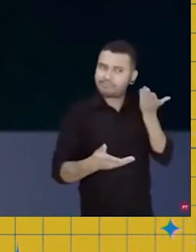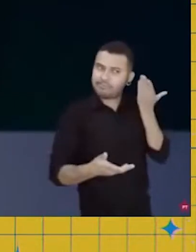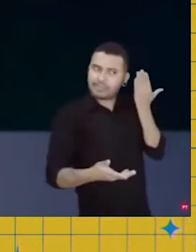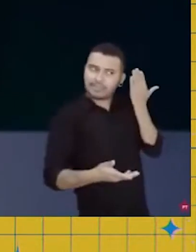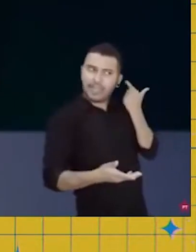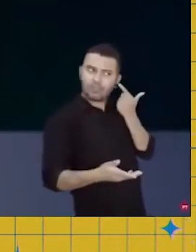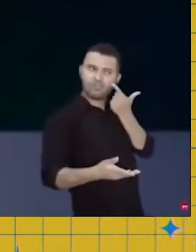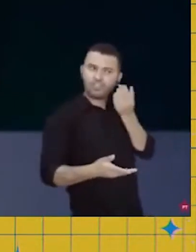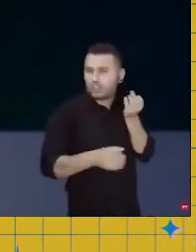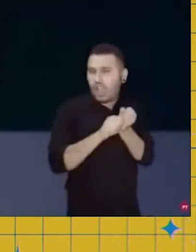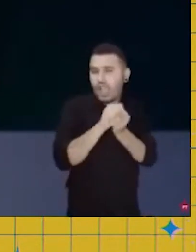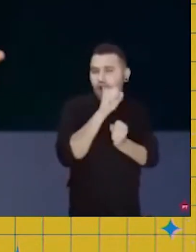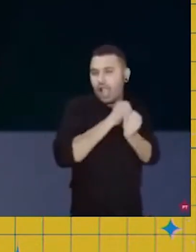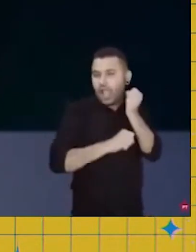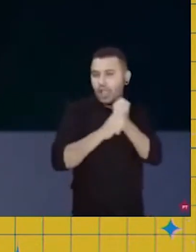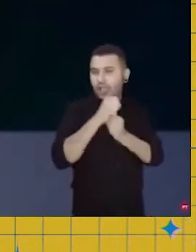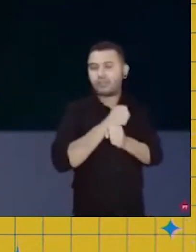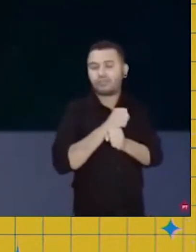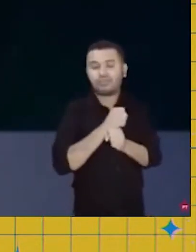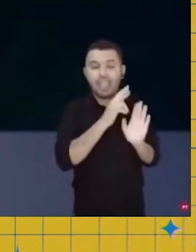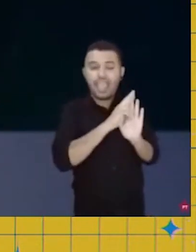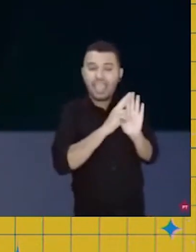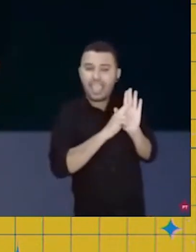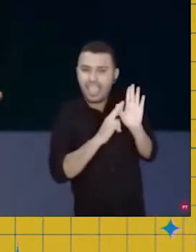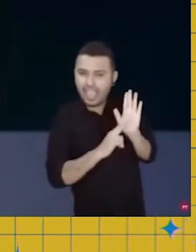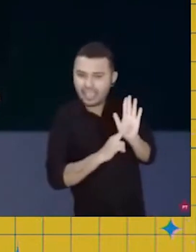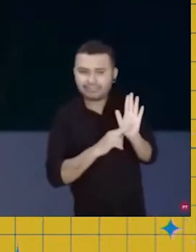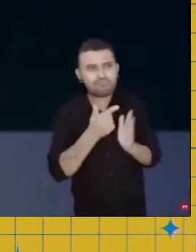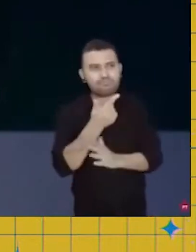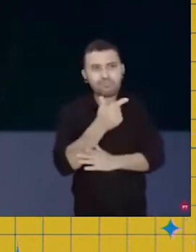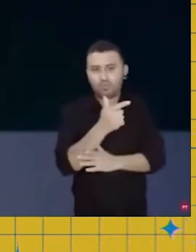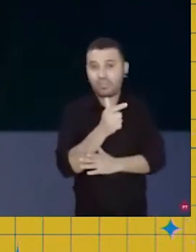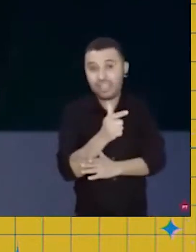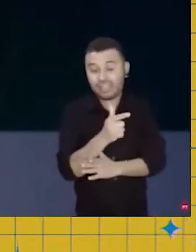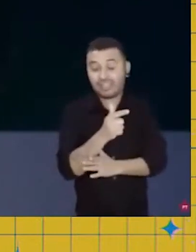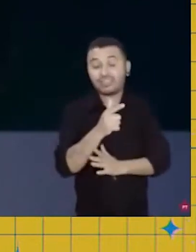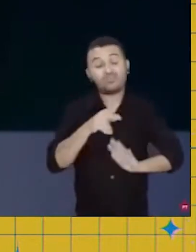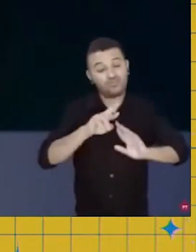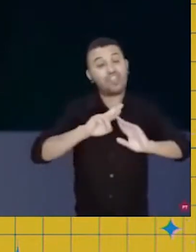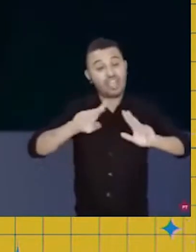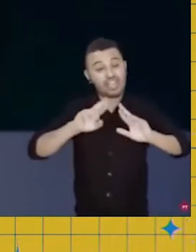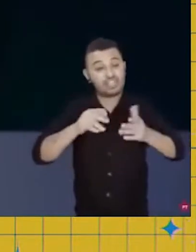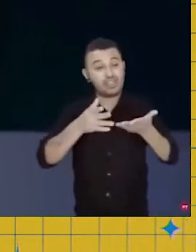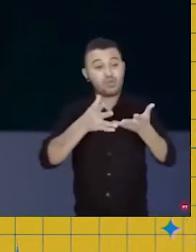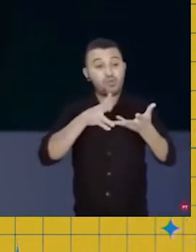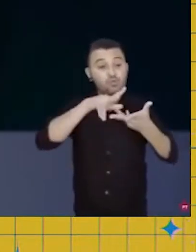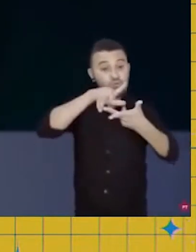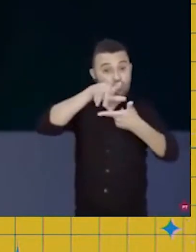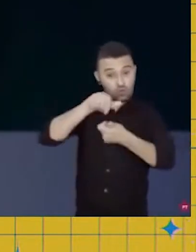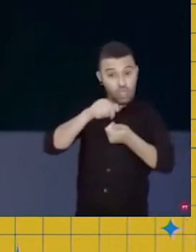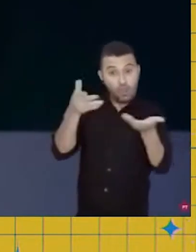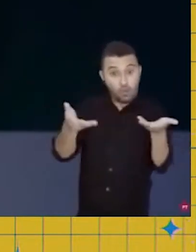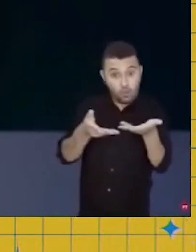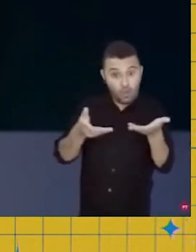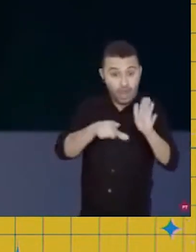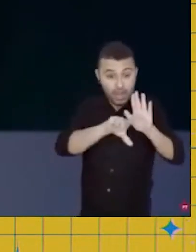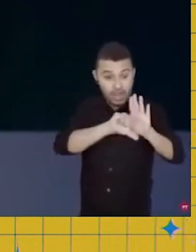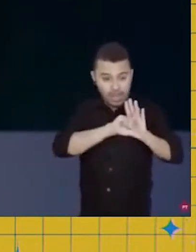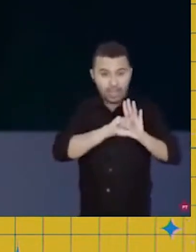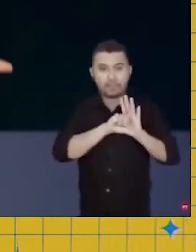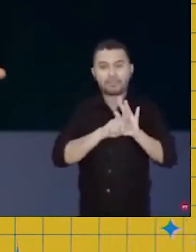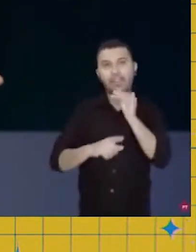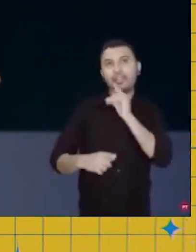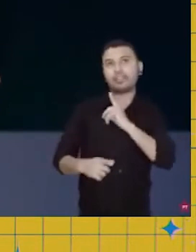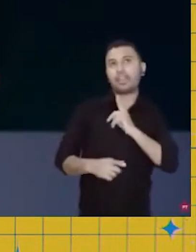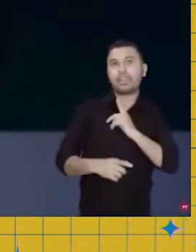atrás você tem uma regulação prosperando no mundo todo que não existia hoje existem bancos fortes que não